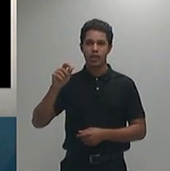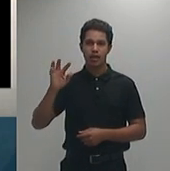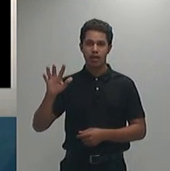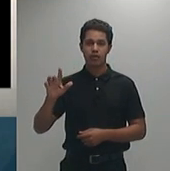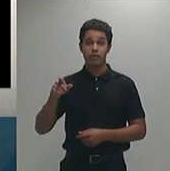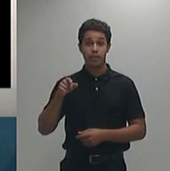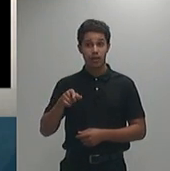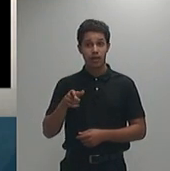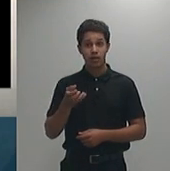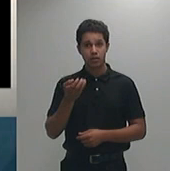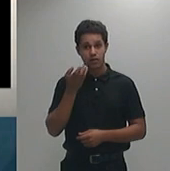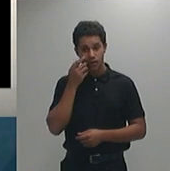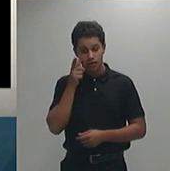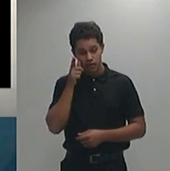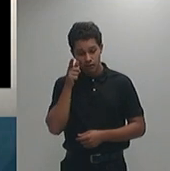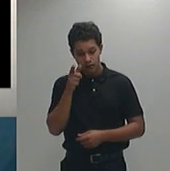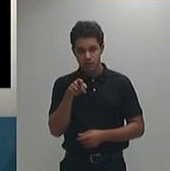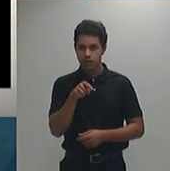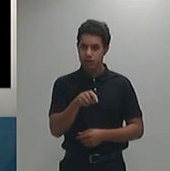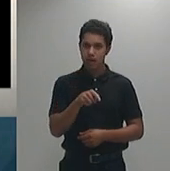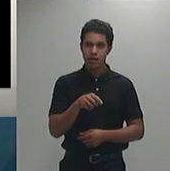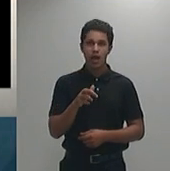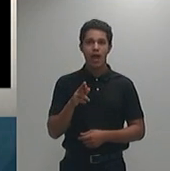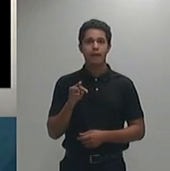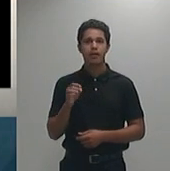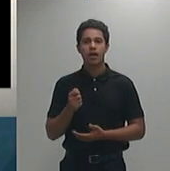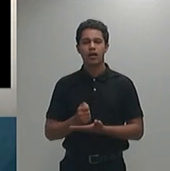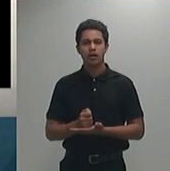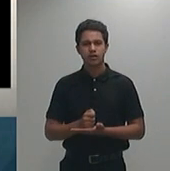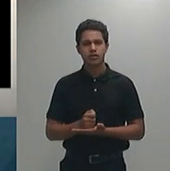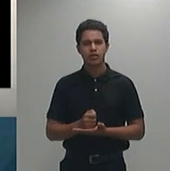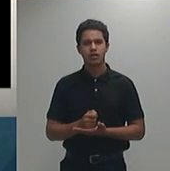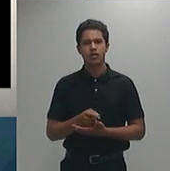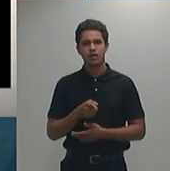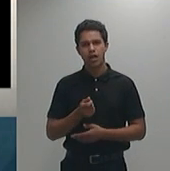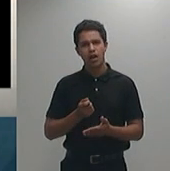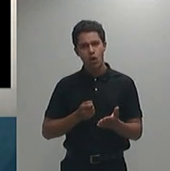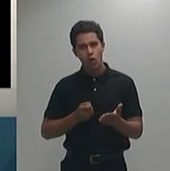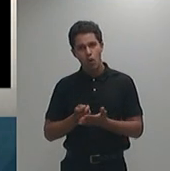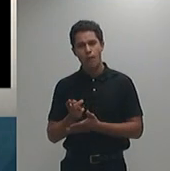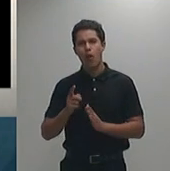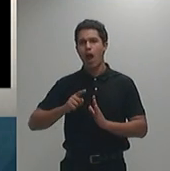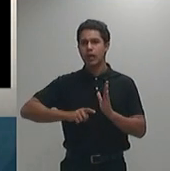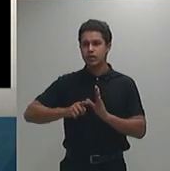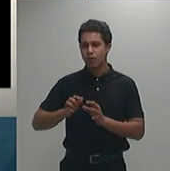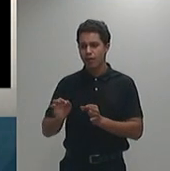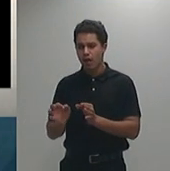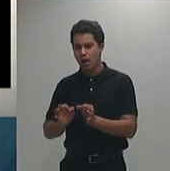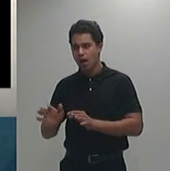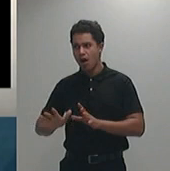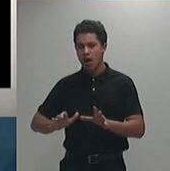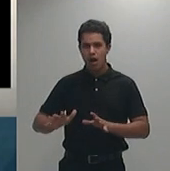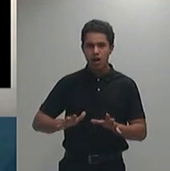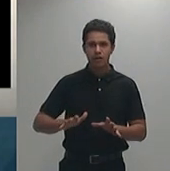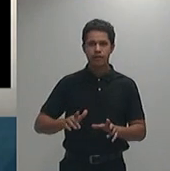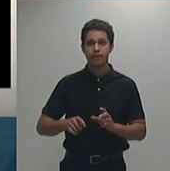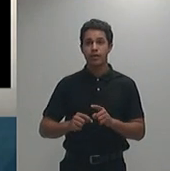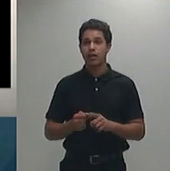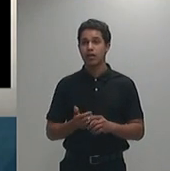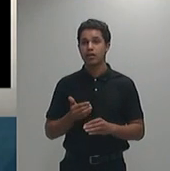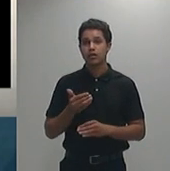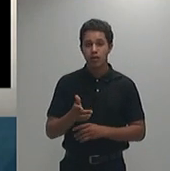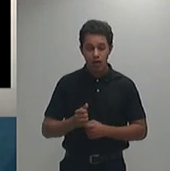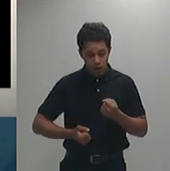pretende que esta arbitragem que ele comprou ações para mover eu te cipando se